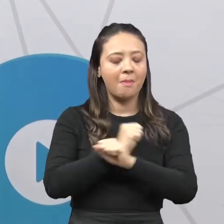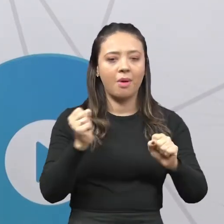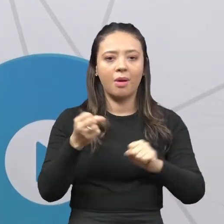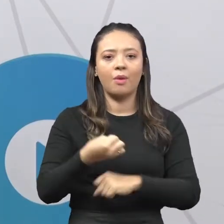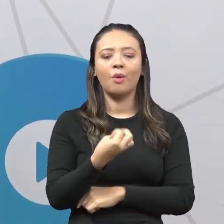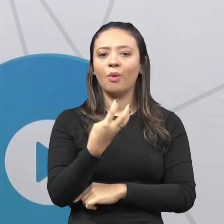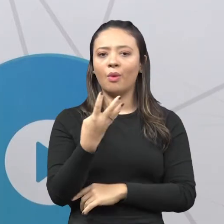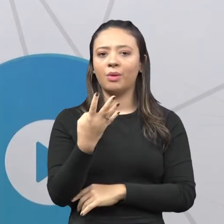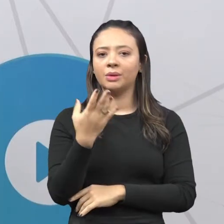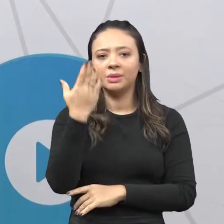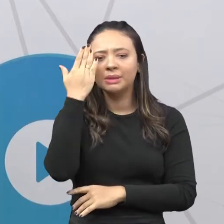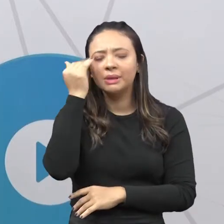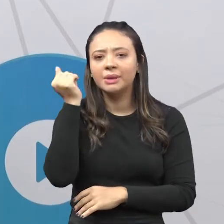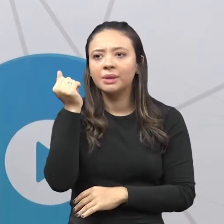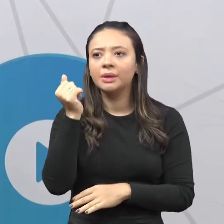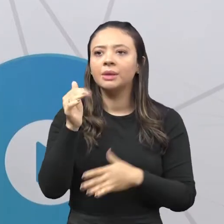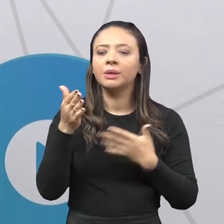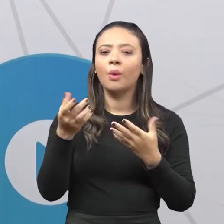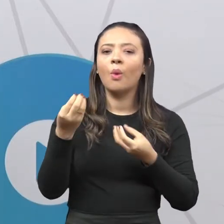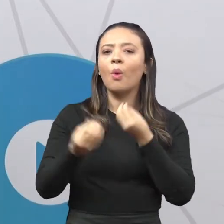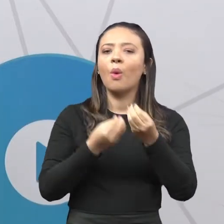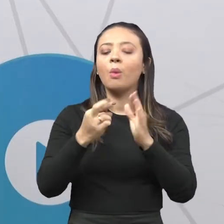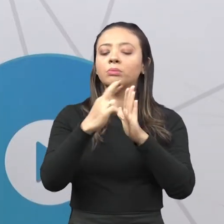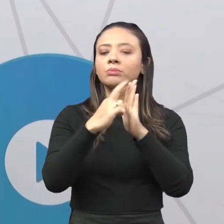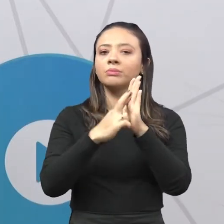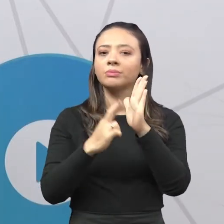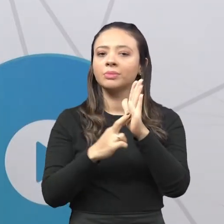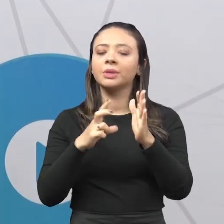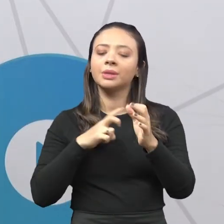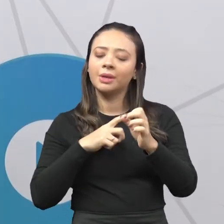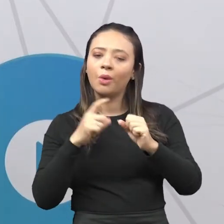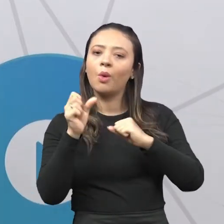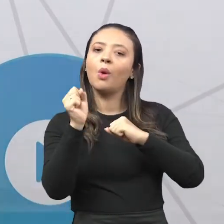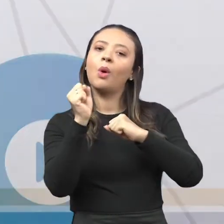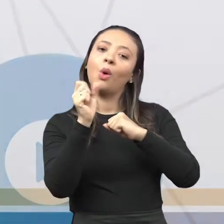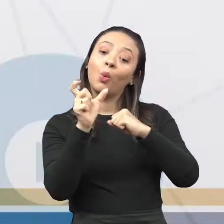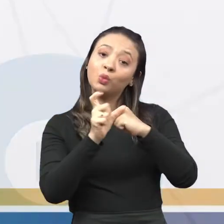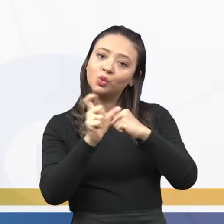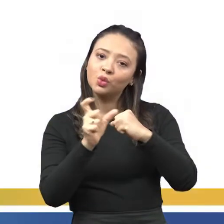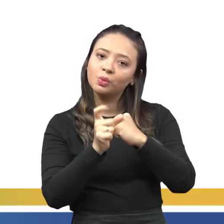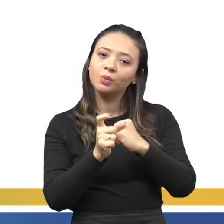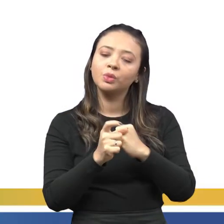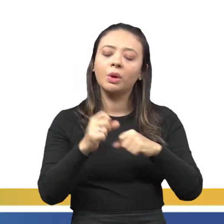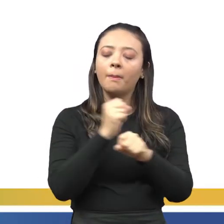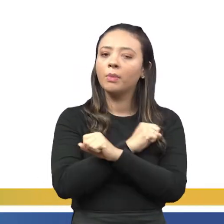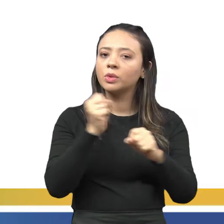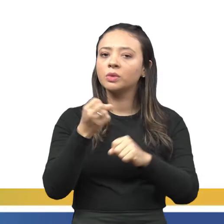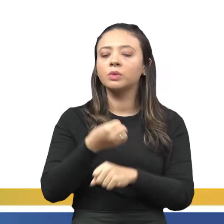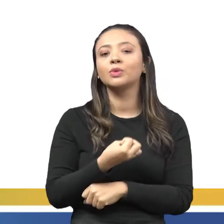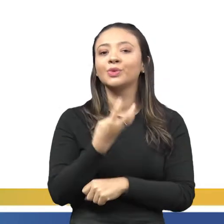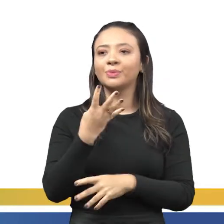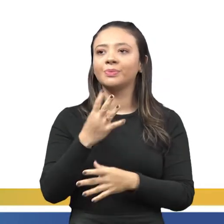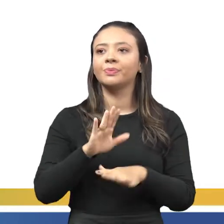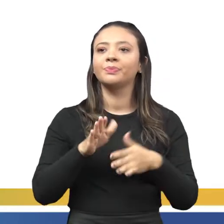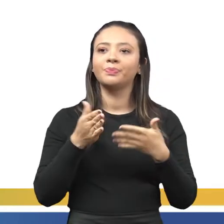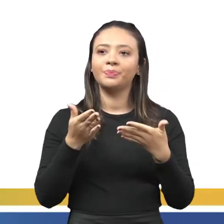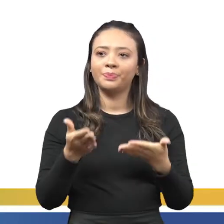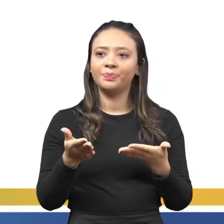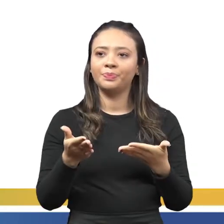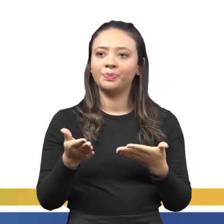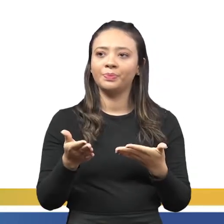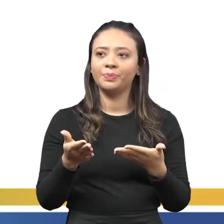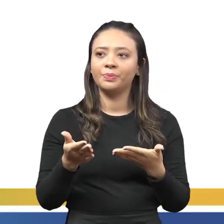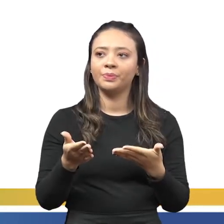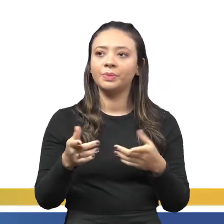funciona? Bom, vamos ver aí as regrinhas sobre os substantivos incontáveis, então. Os substantivos incontáveis,